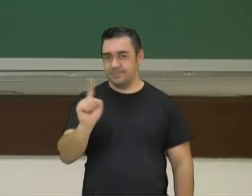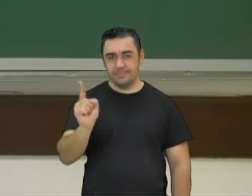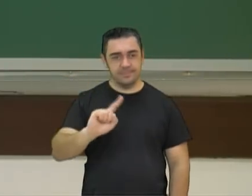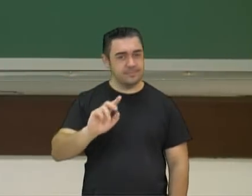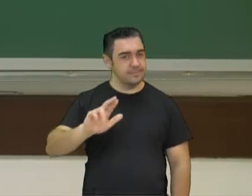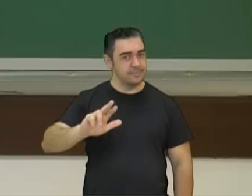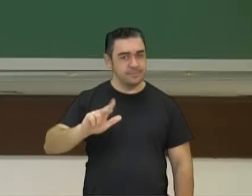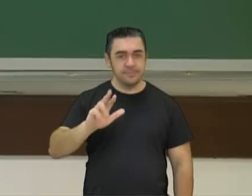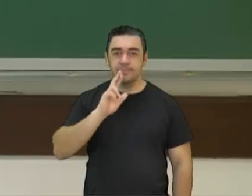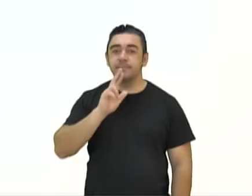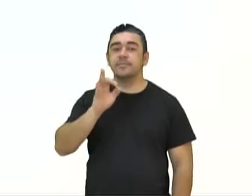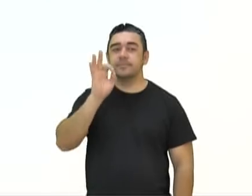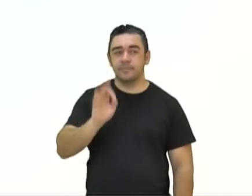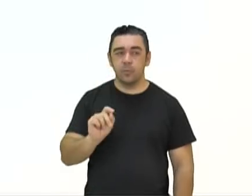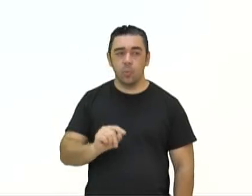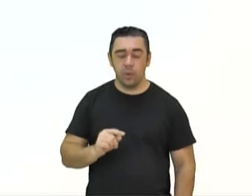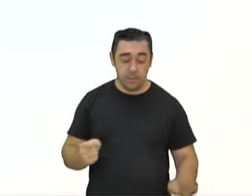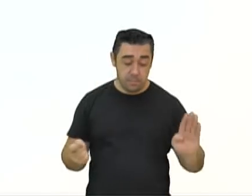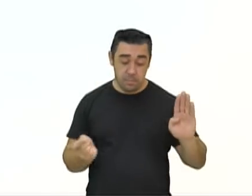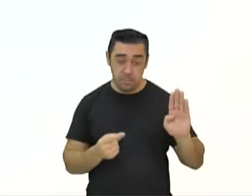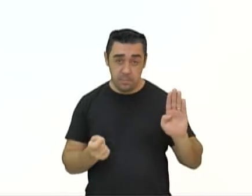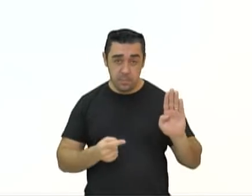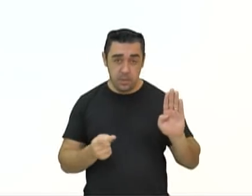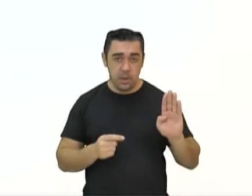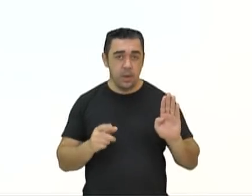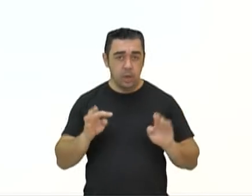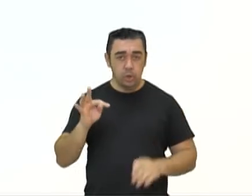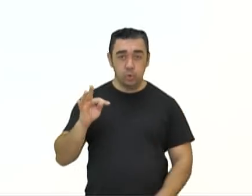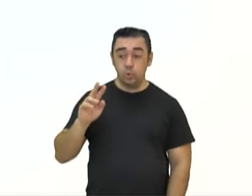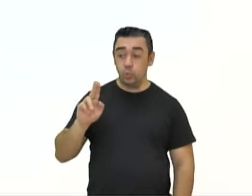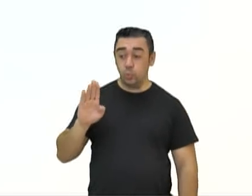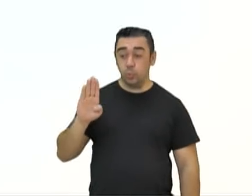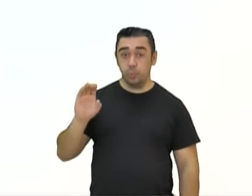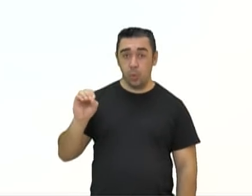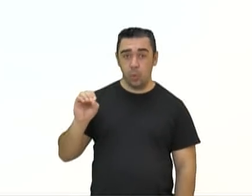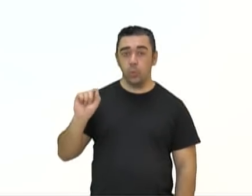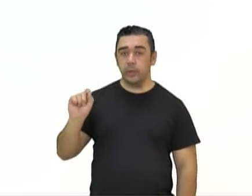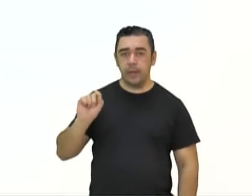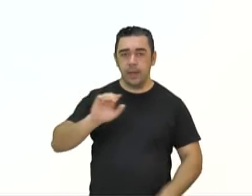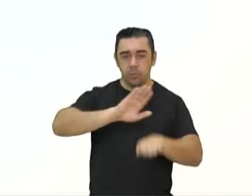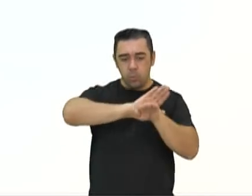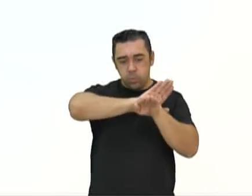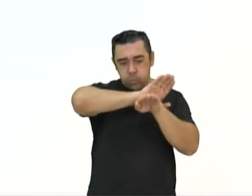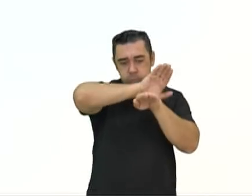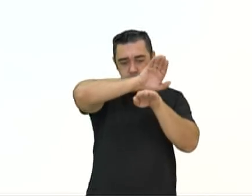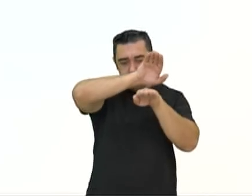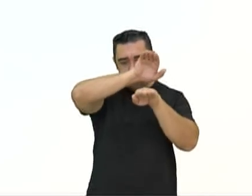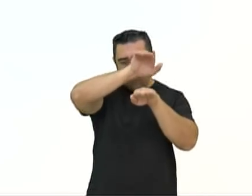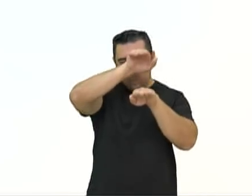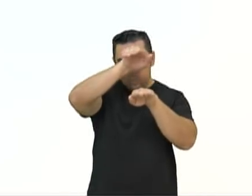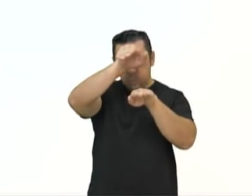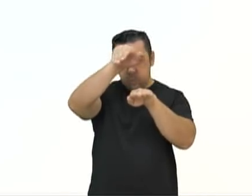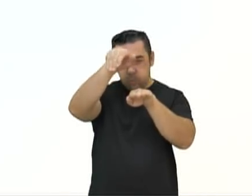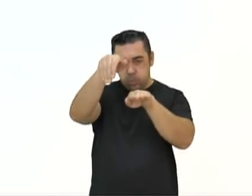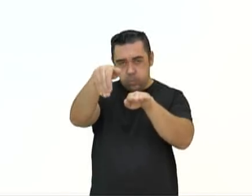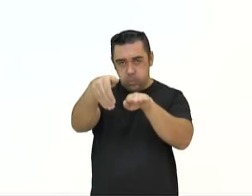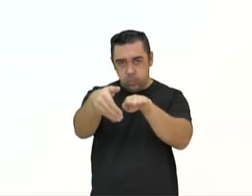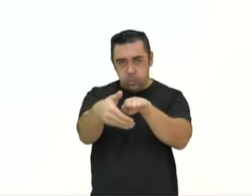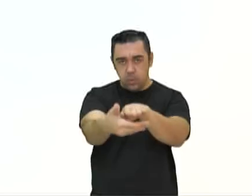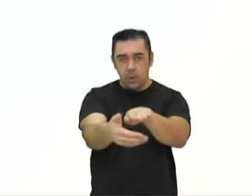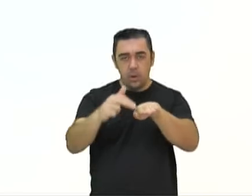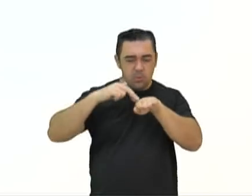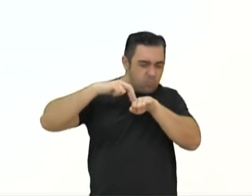assim, né? Então, no tubo, a onda encobre totalmente